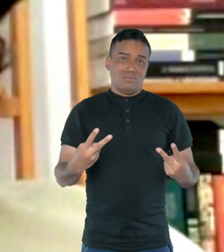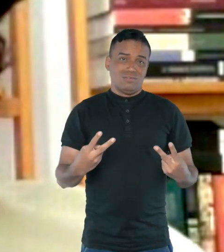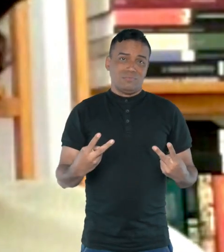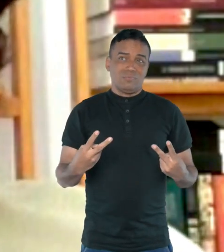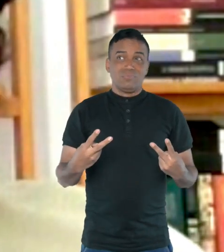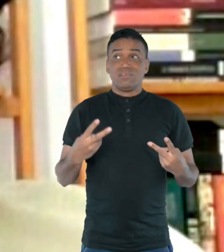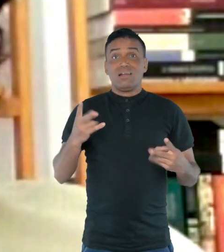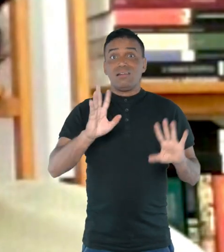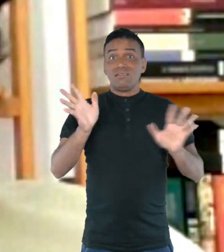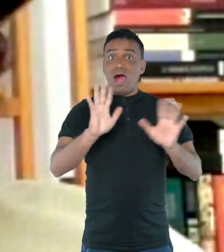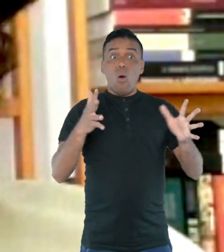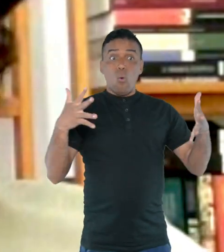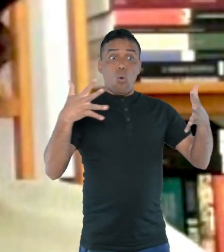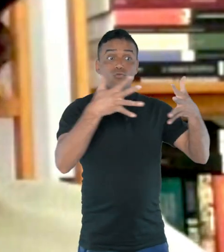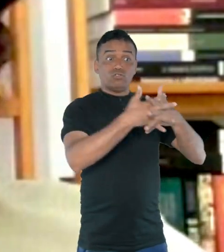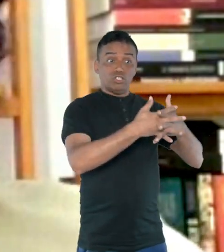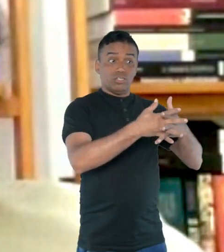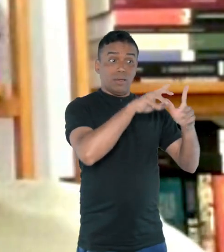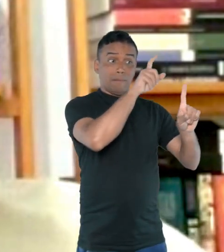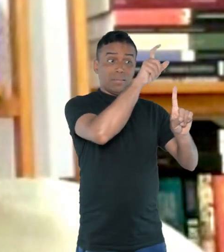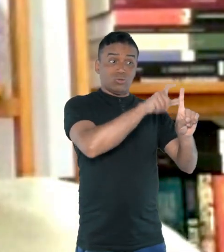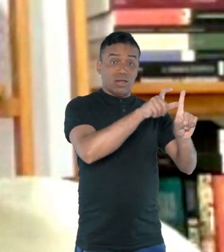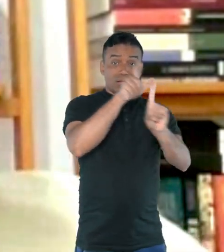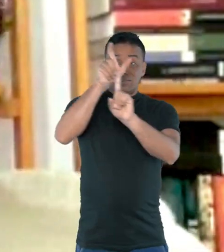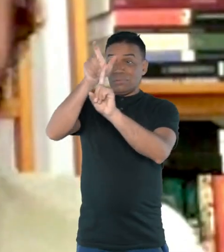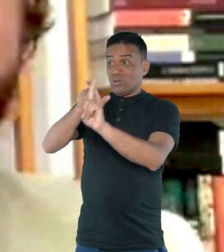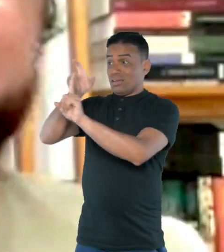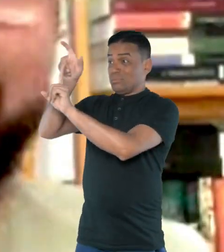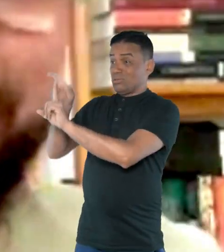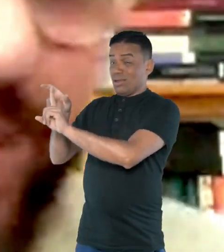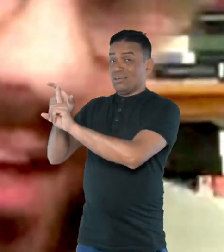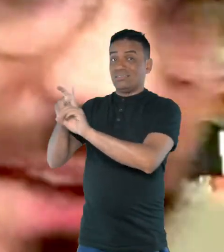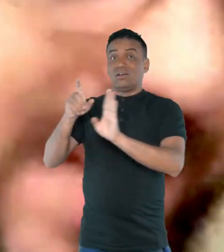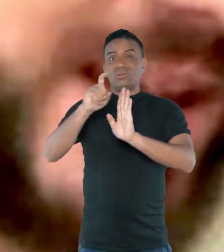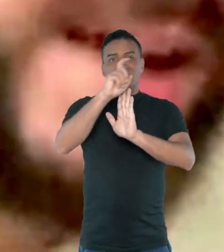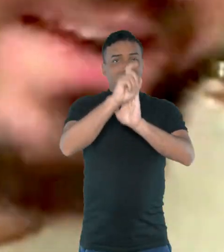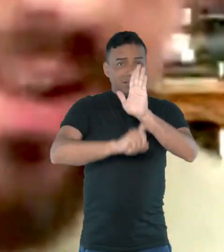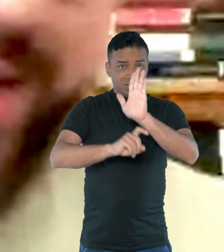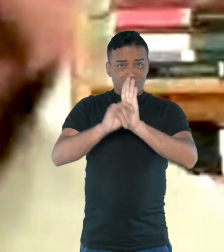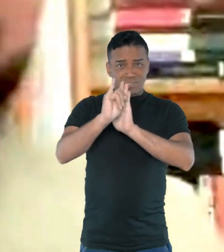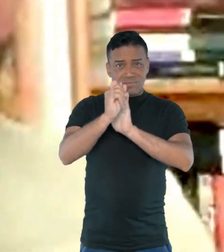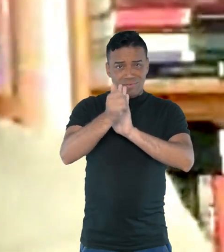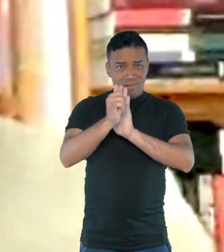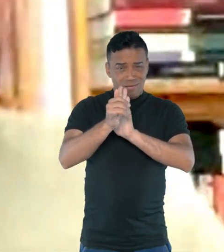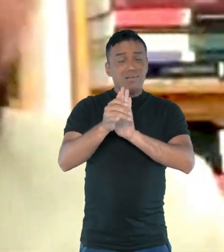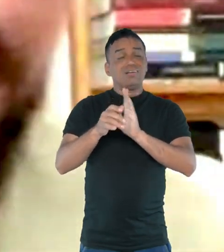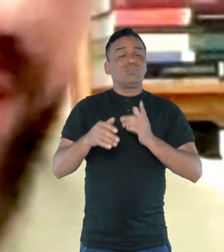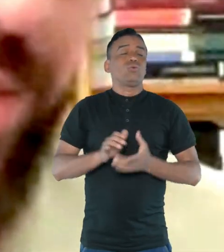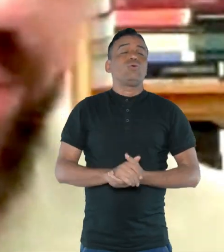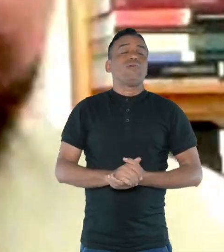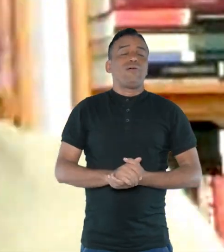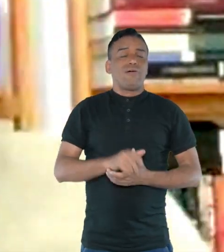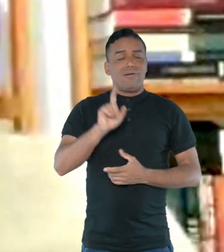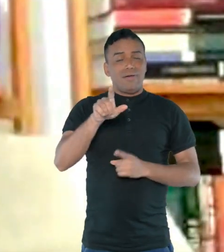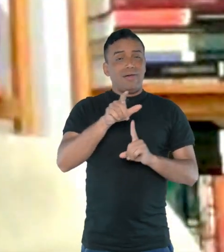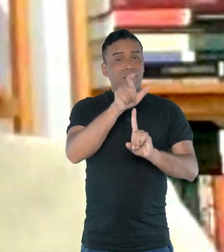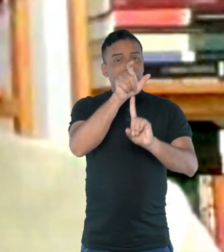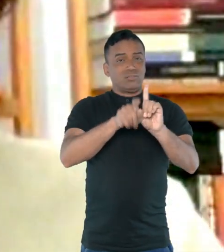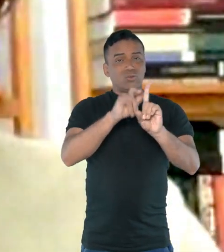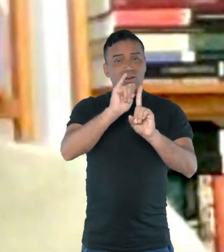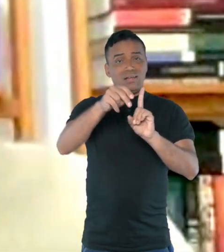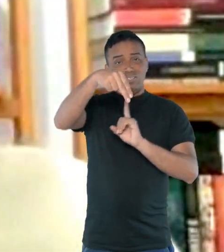fossem confundidas um personagem com o outro. Então esse texto que você está citando muito bem, ele é narrado por um